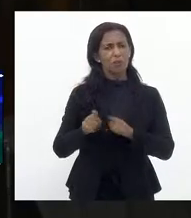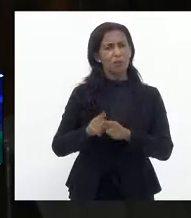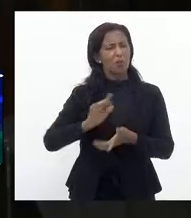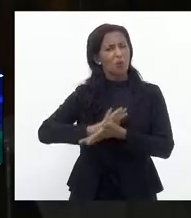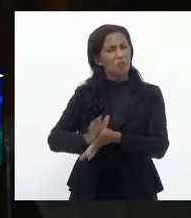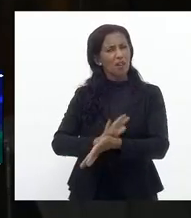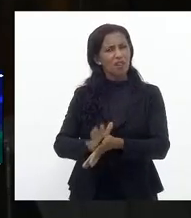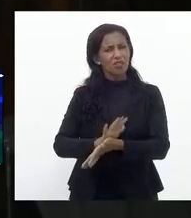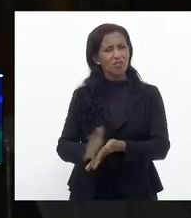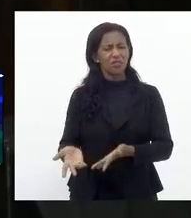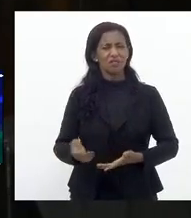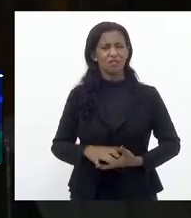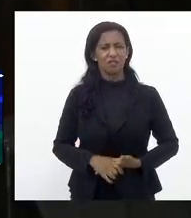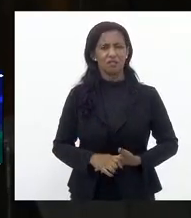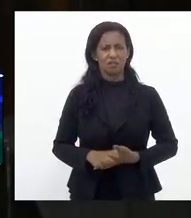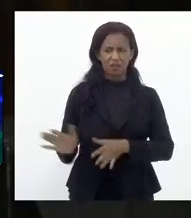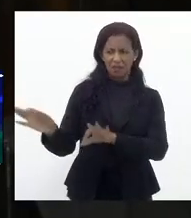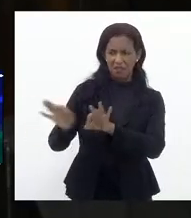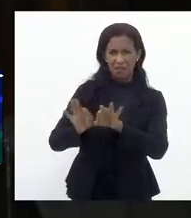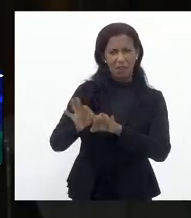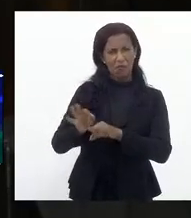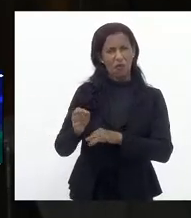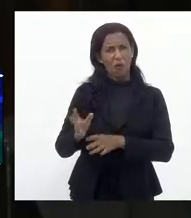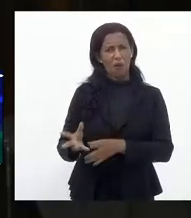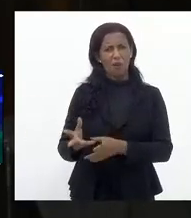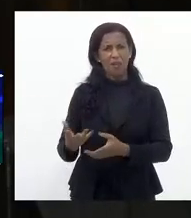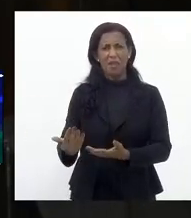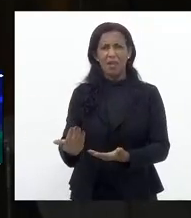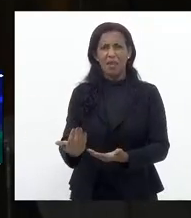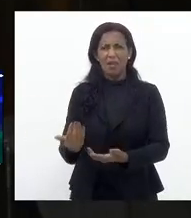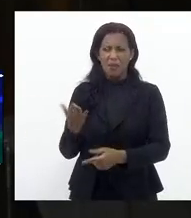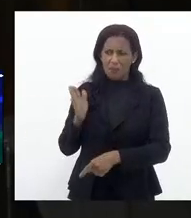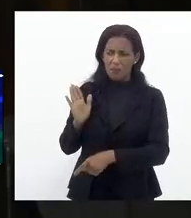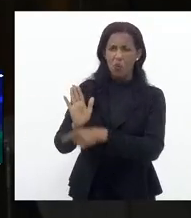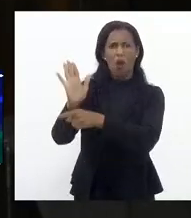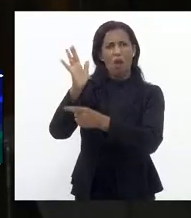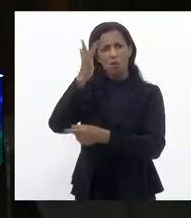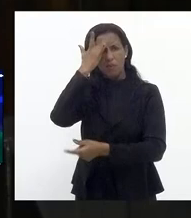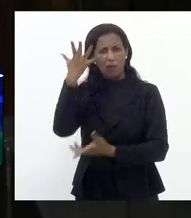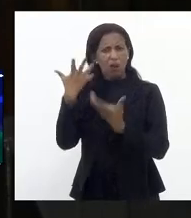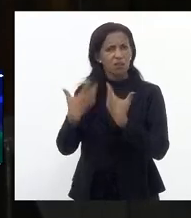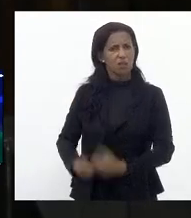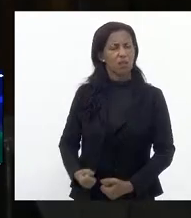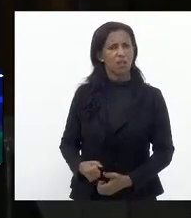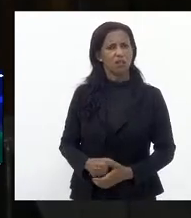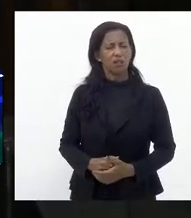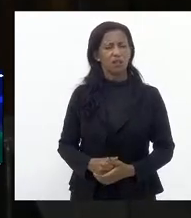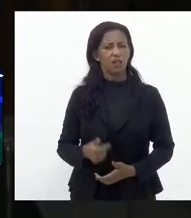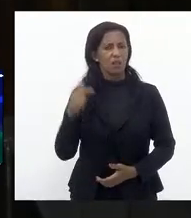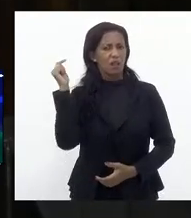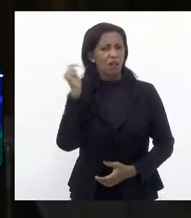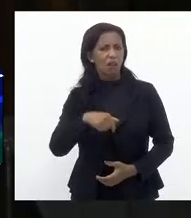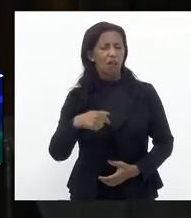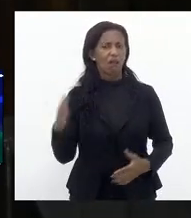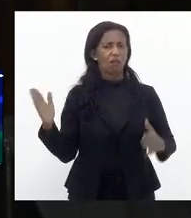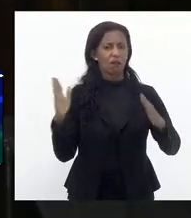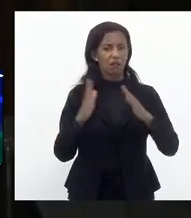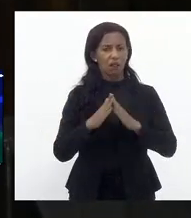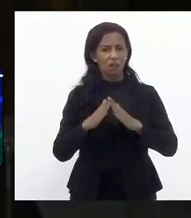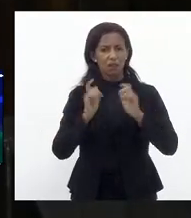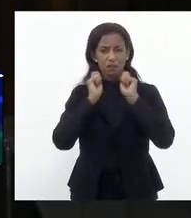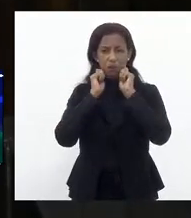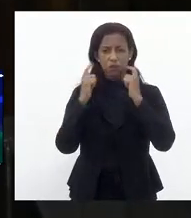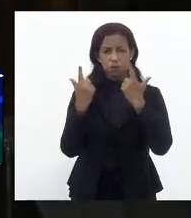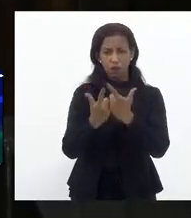covardia o que querem fazer, da forma que querem empurrar de goela abaixo. Essa casa tem